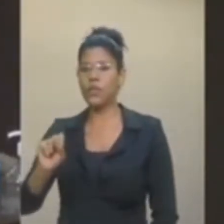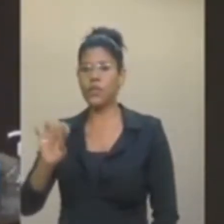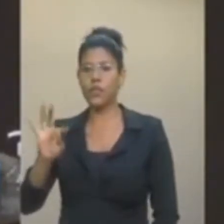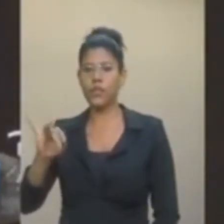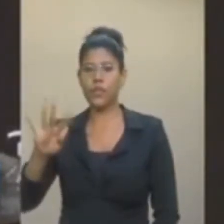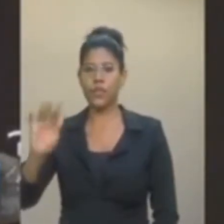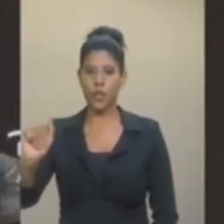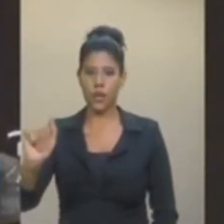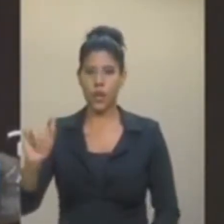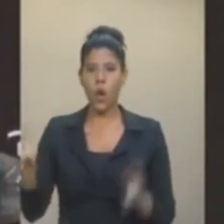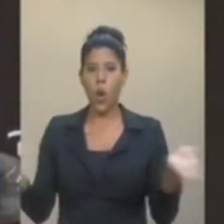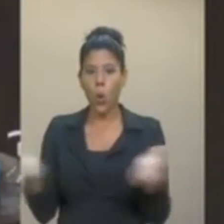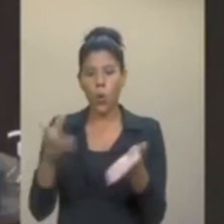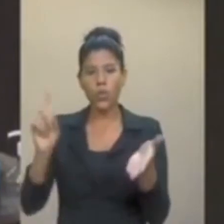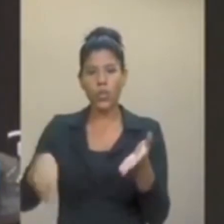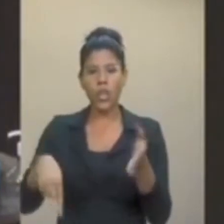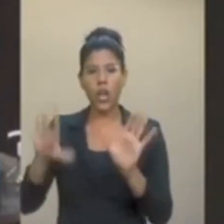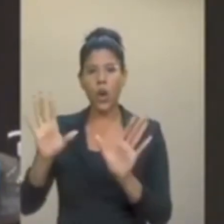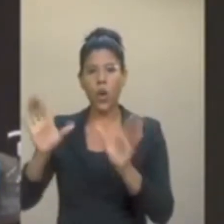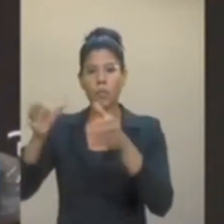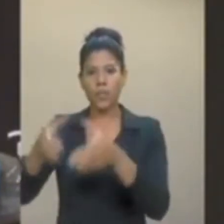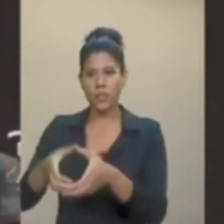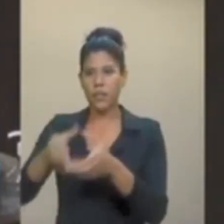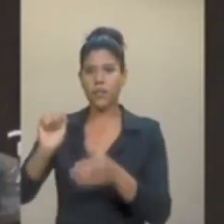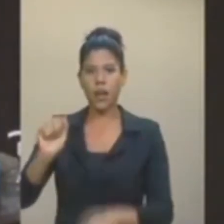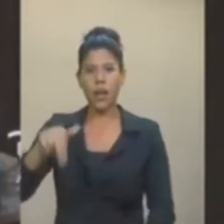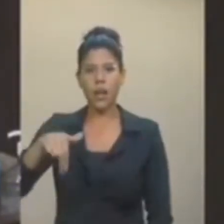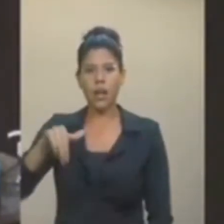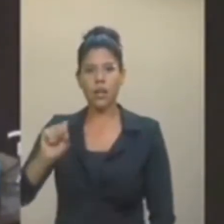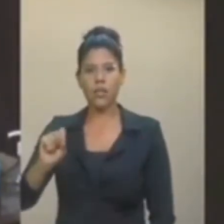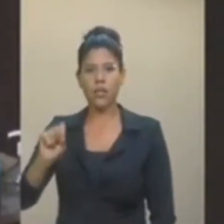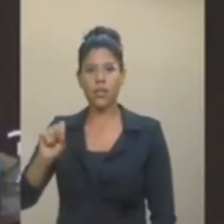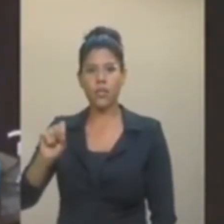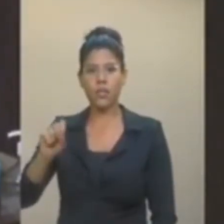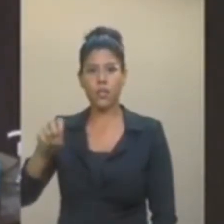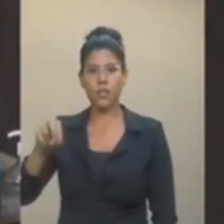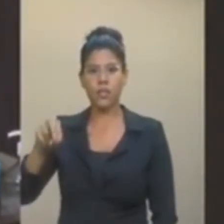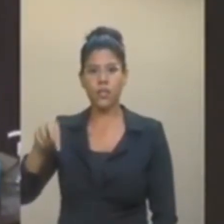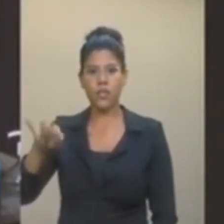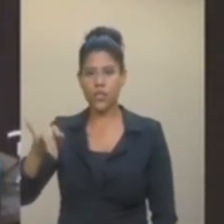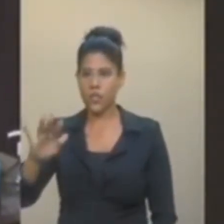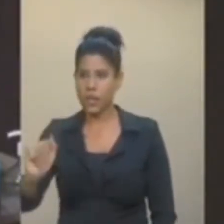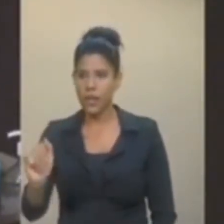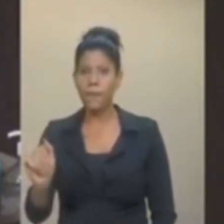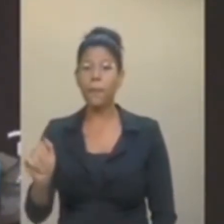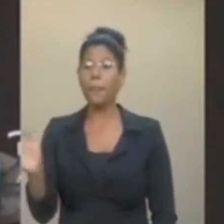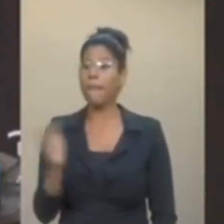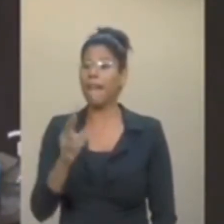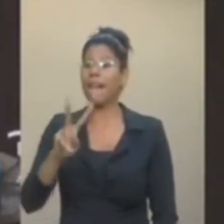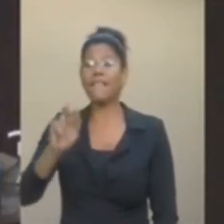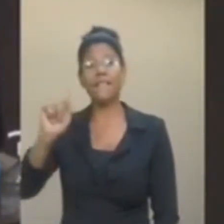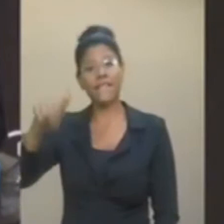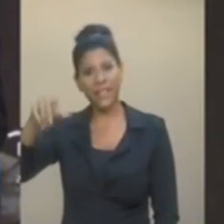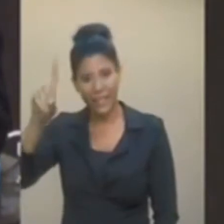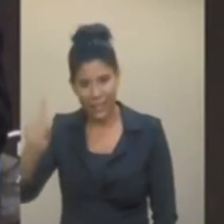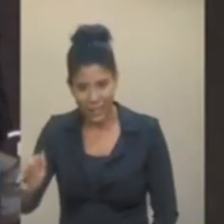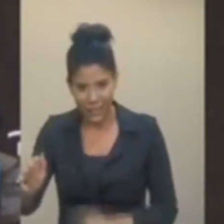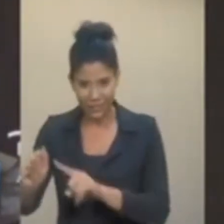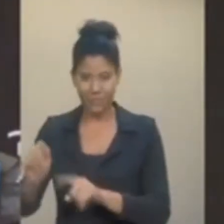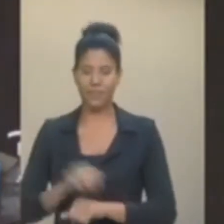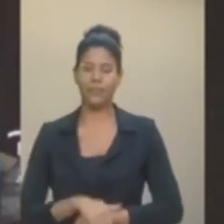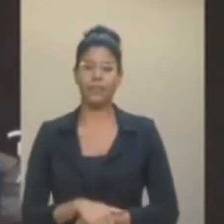o nome de Comissão de Anistia Wanda Sidot. No próximo sábado,